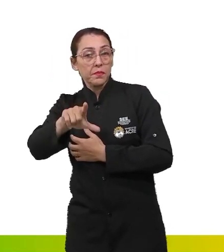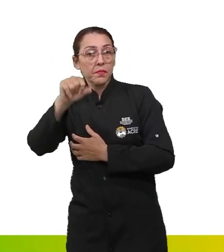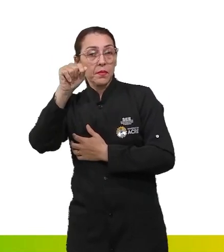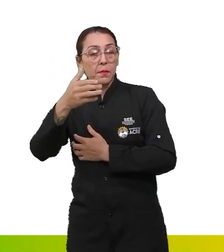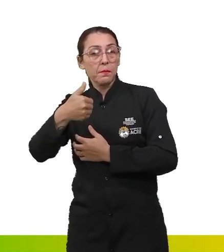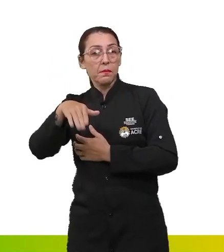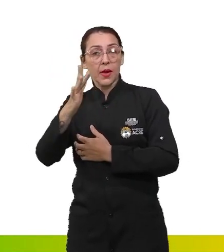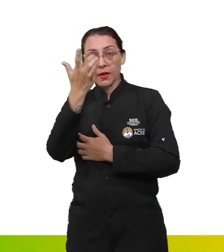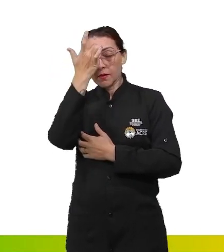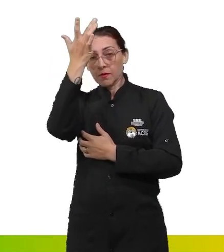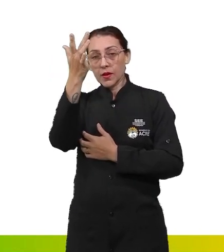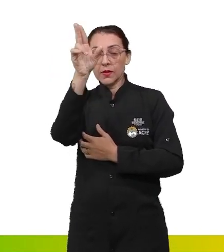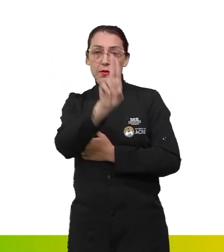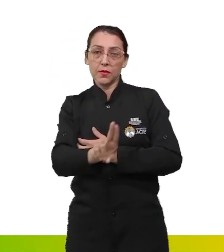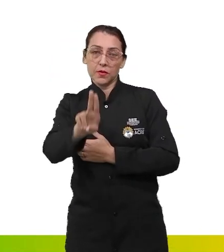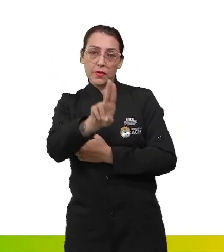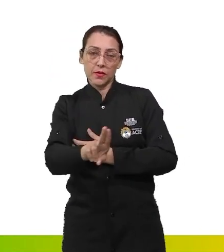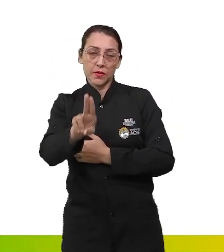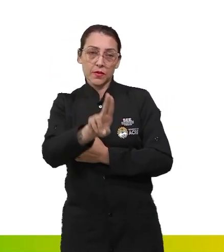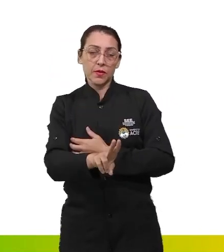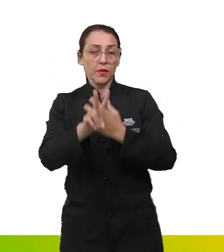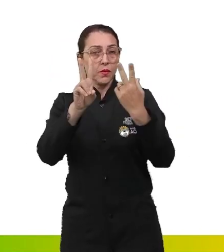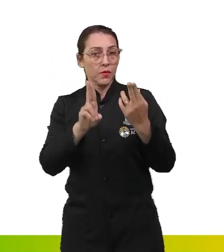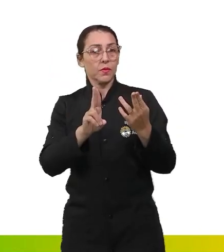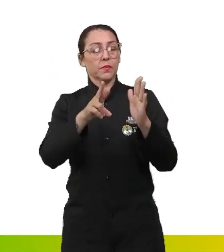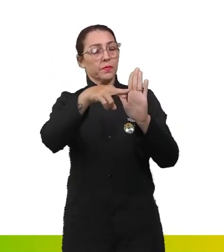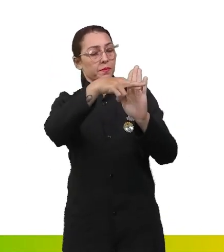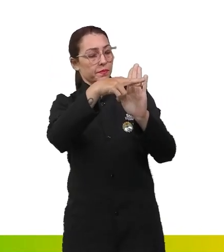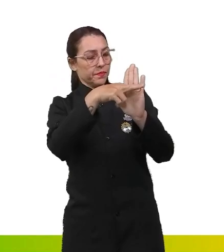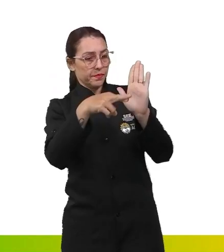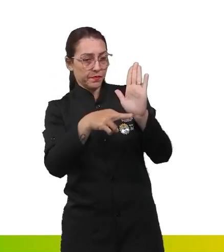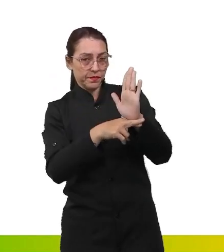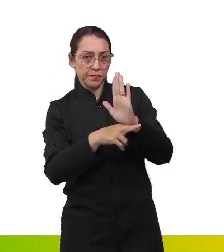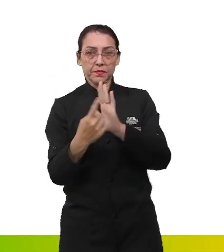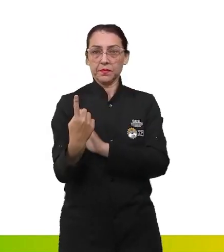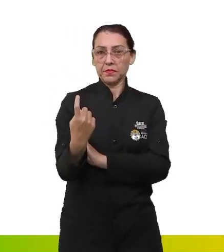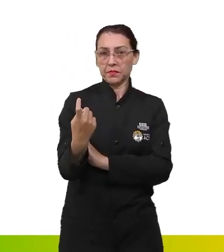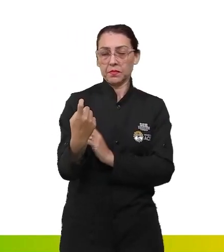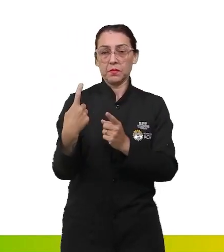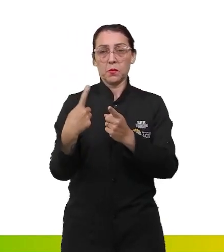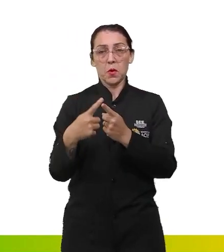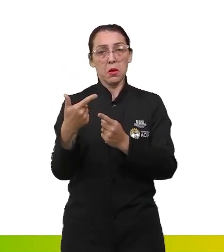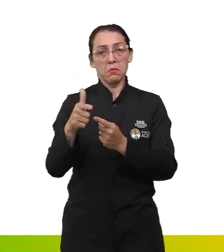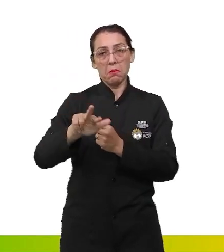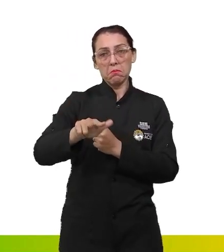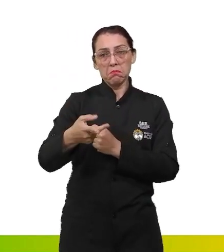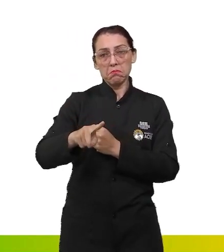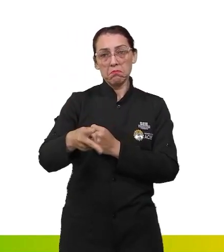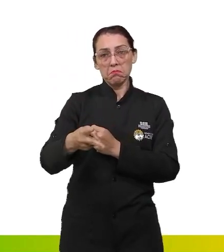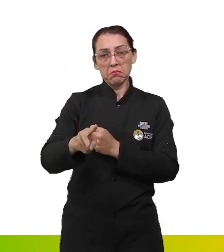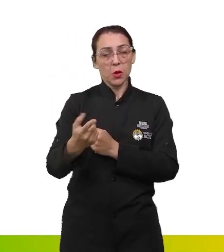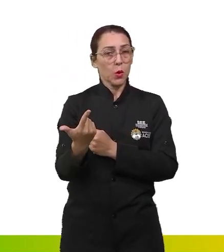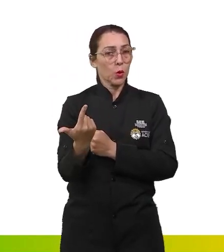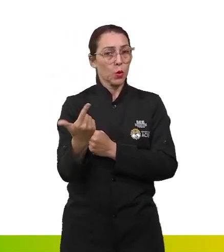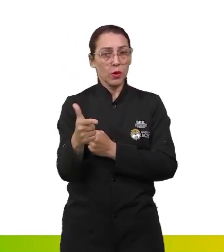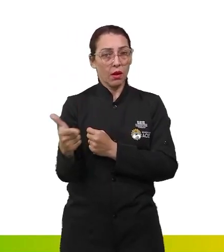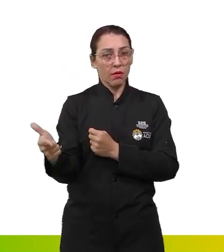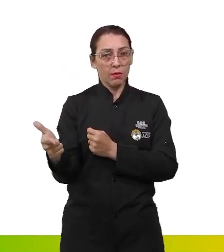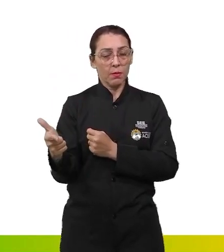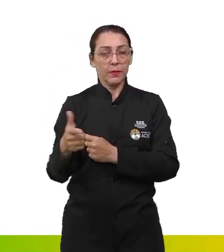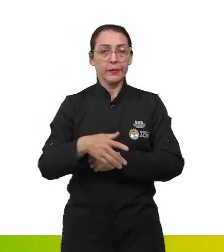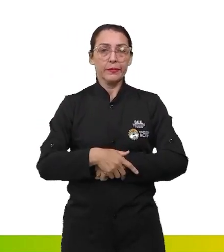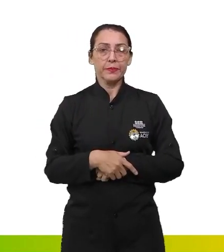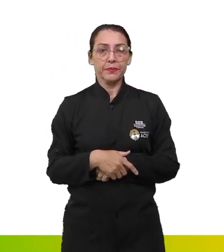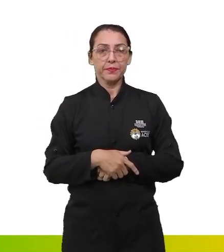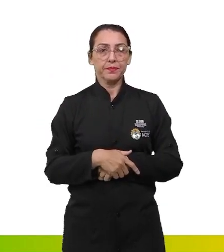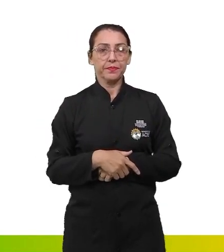utilizo ele dessa mesma forma aí, de um único jeito, porque ele é invariável, tá bom? Ele é impessoal, ele é invariável.